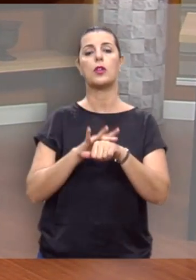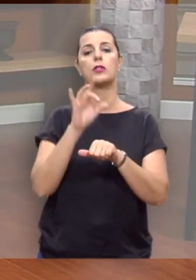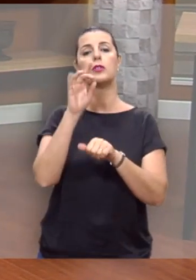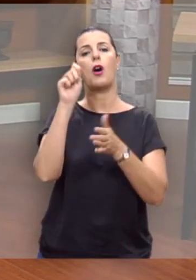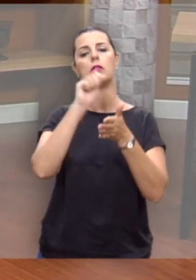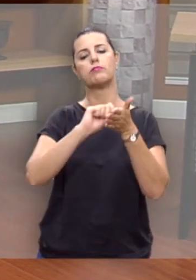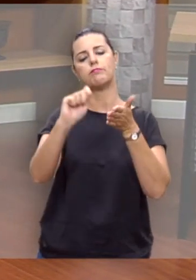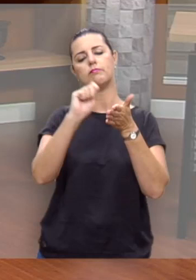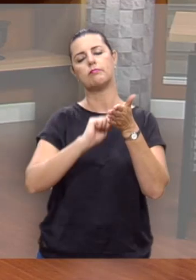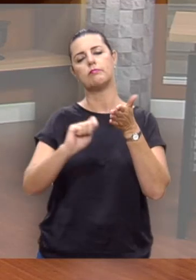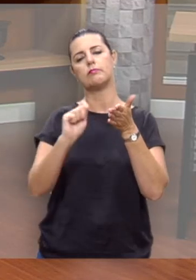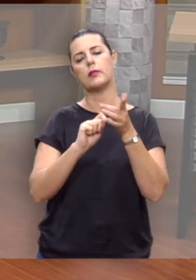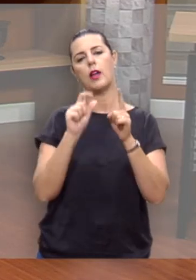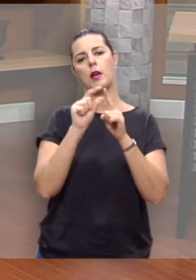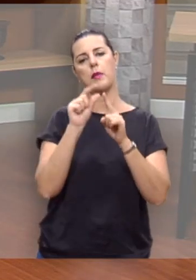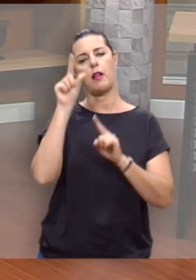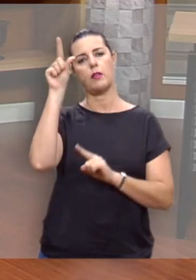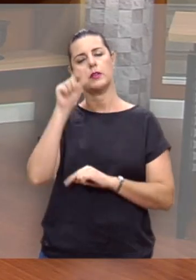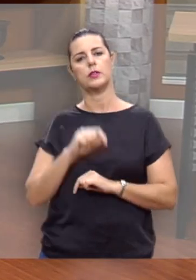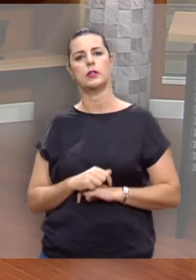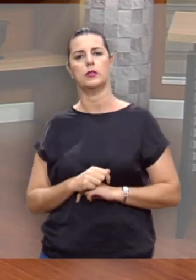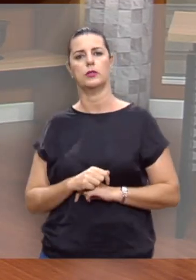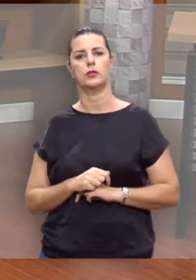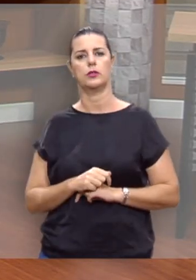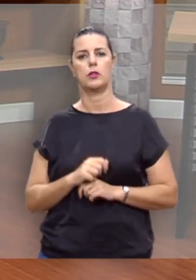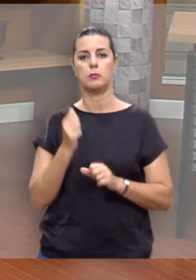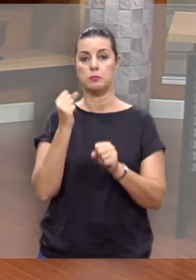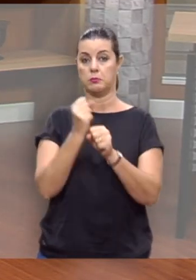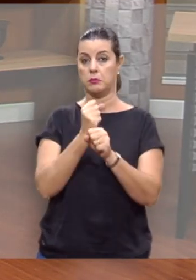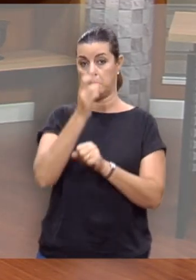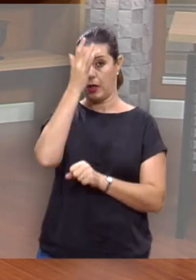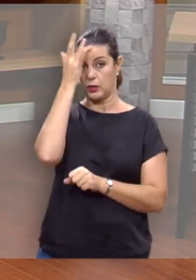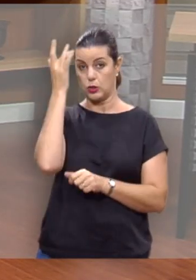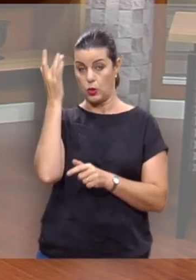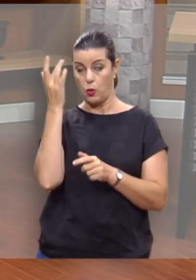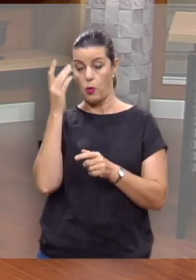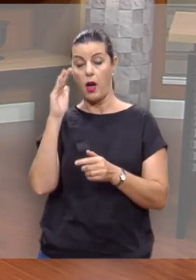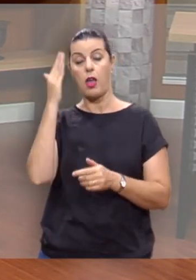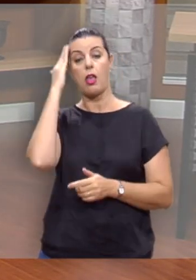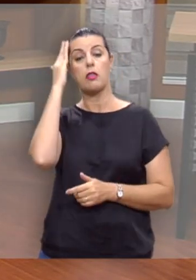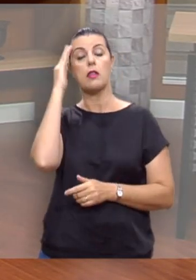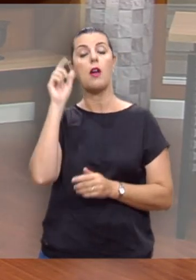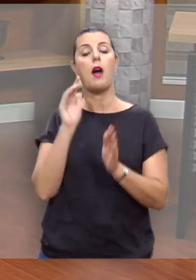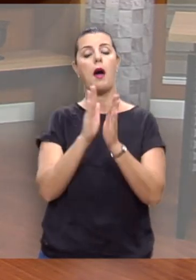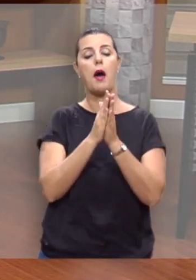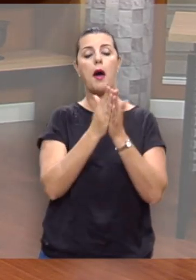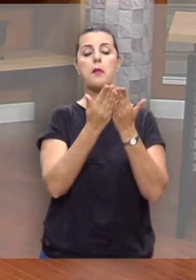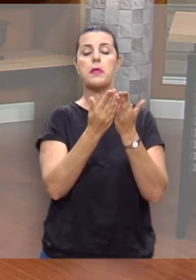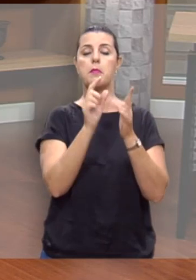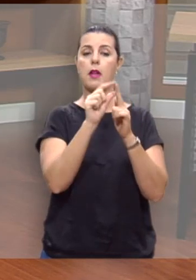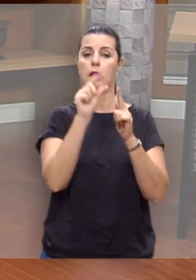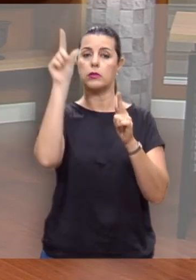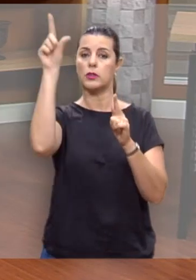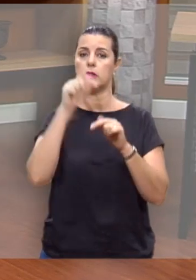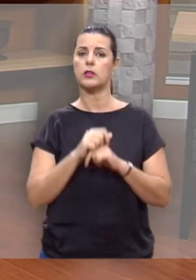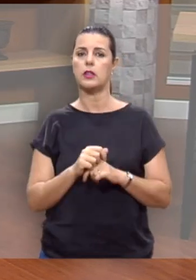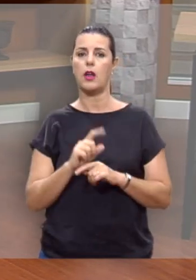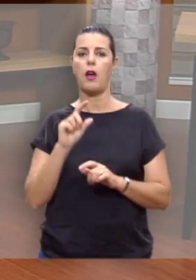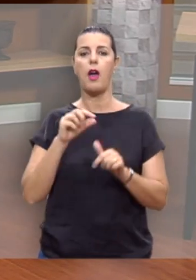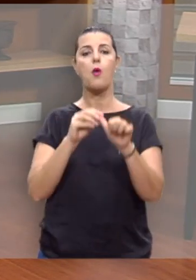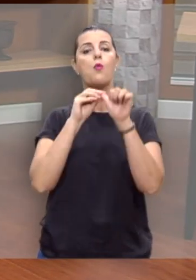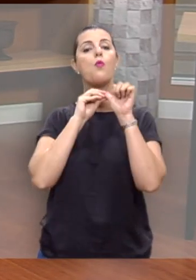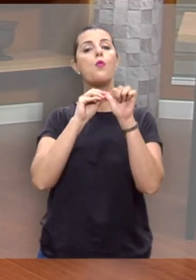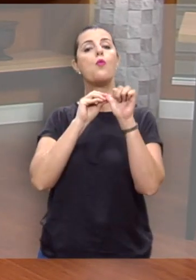a Escritura. Os reformadores entenderam que a Bíblia, a palavra de Deus, é a